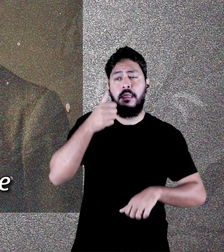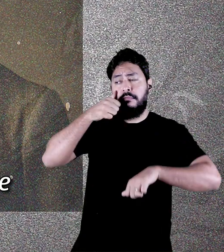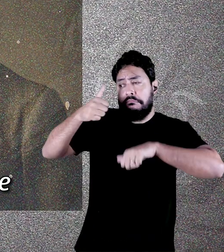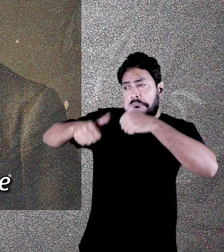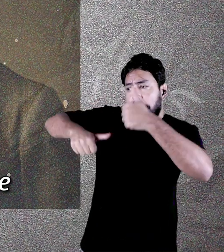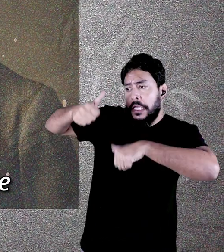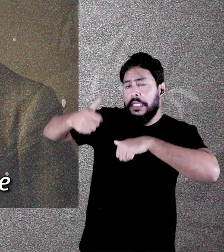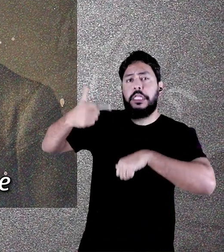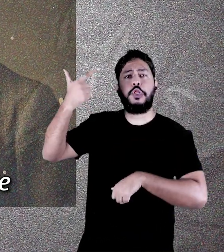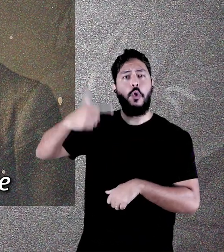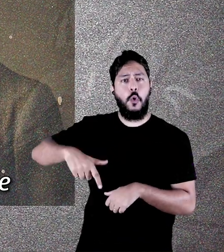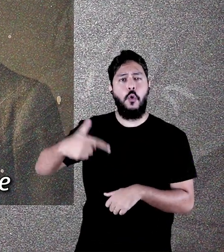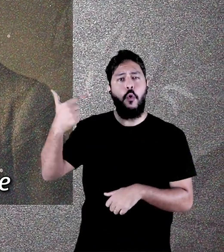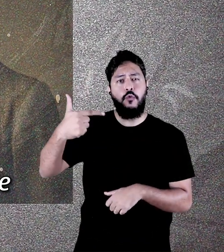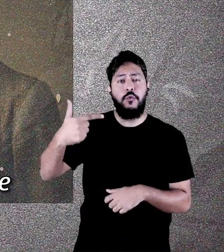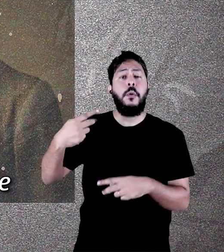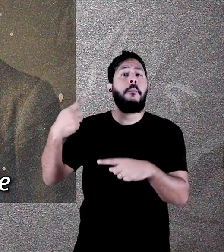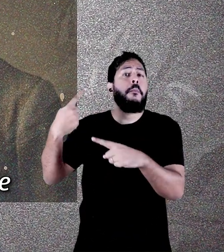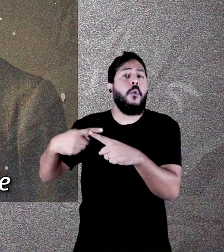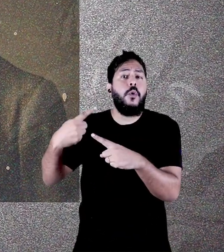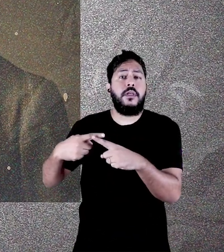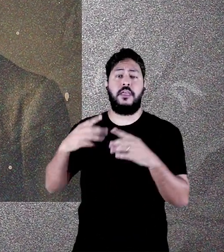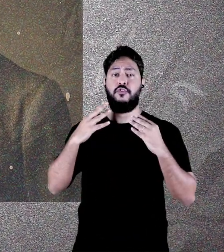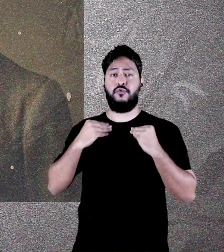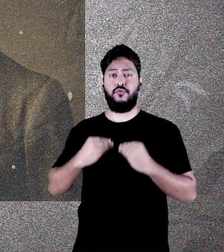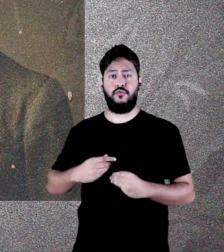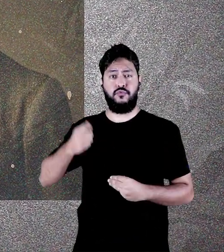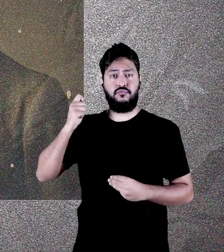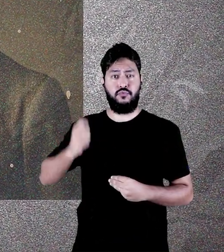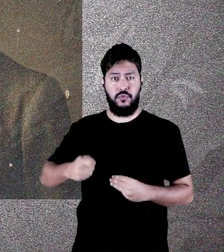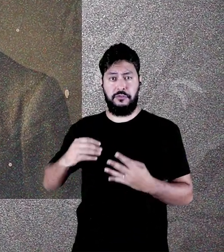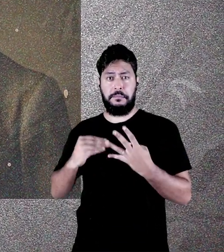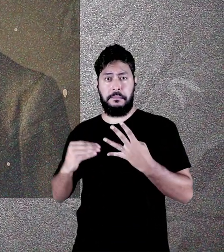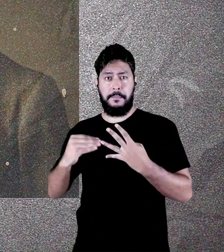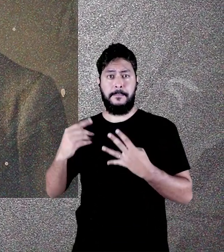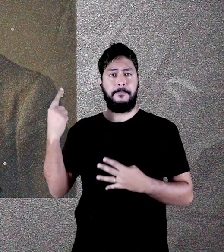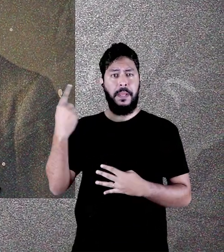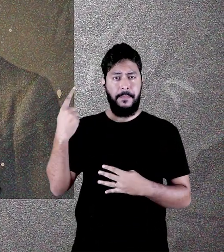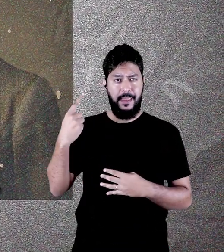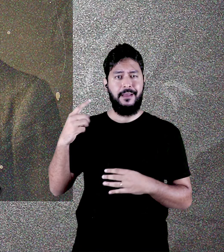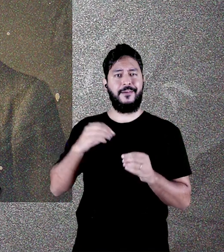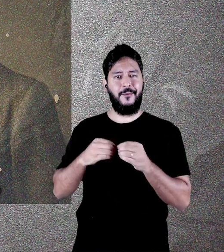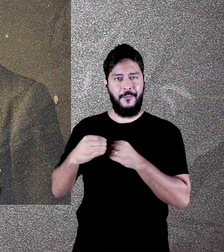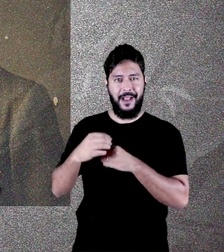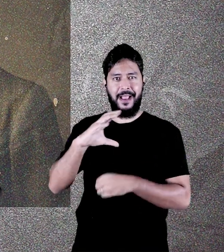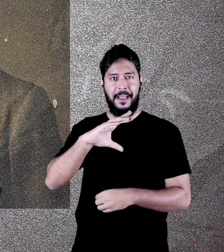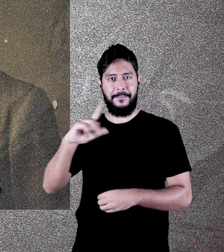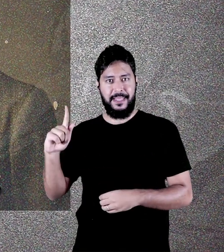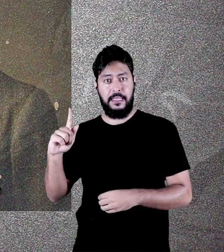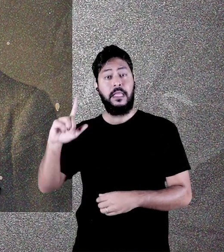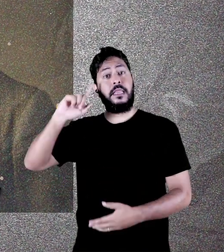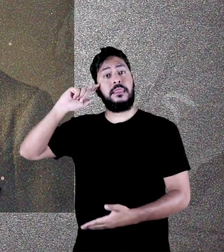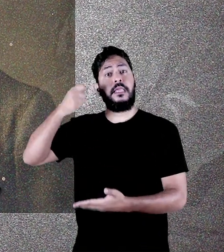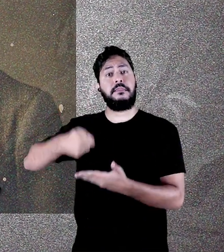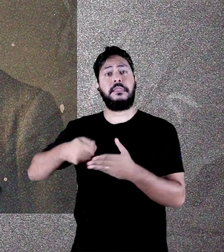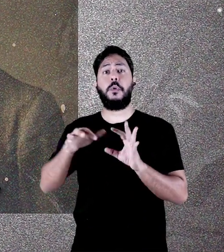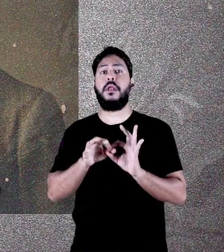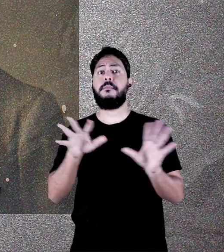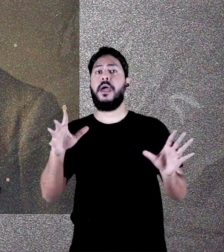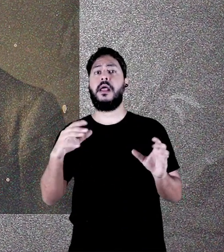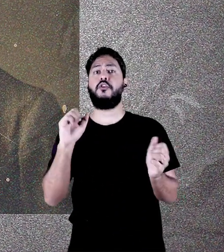favorável à liberdade de seu escravizado Francisco, dada pelos juízes de primeira instância da comarca de Campina Grande, na